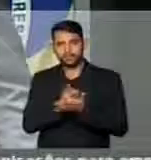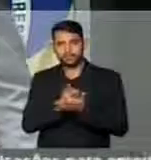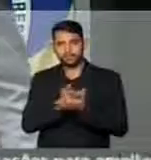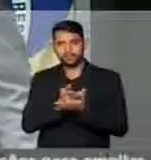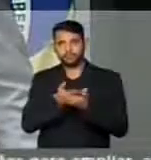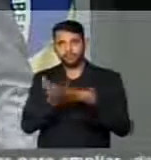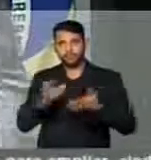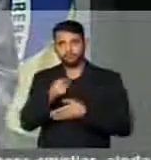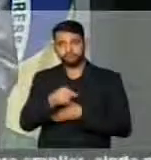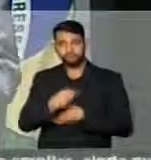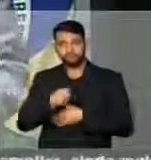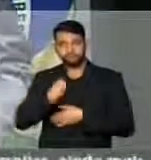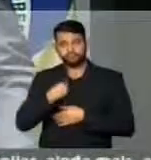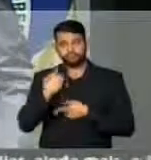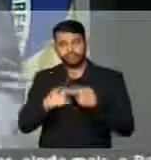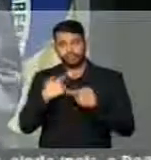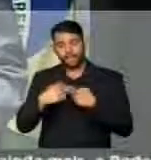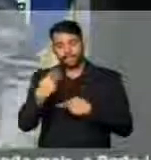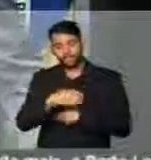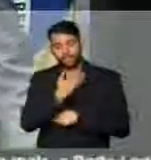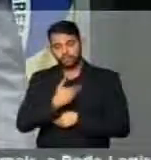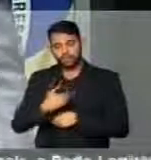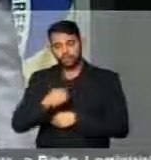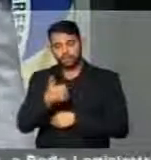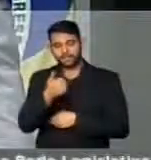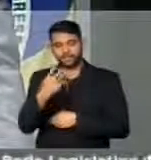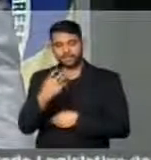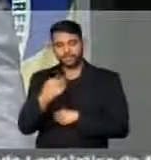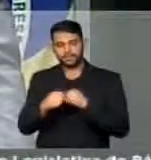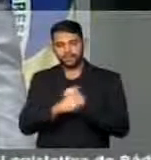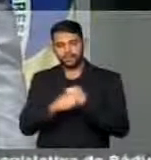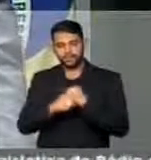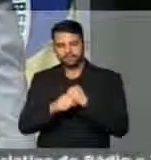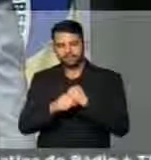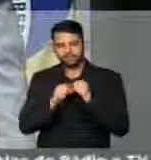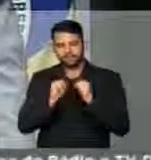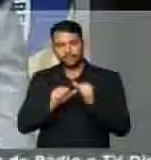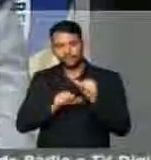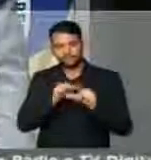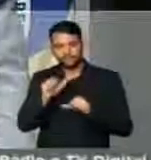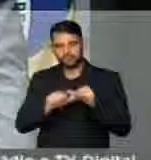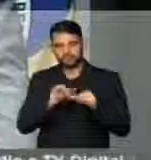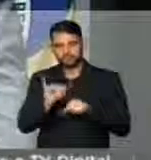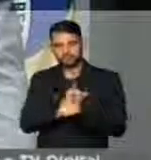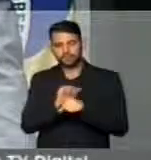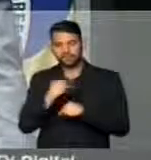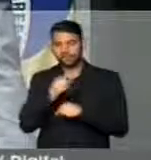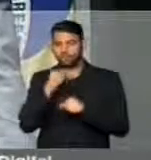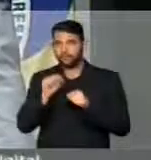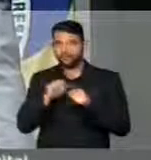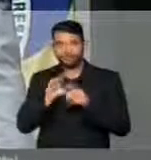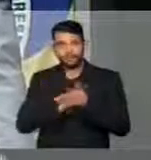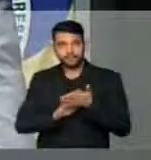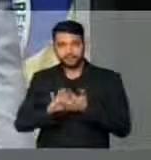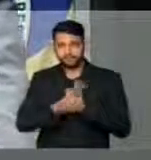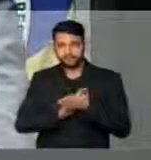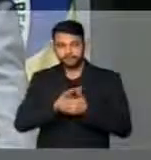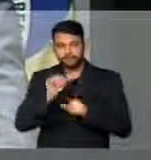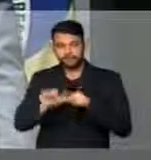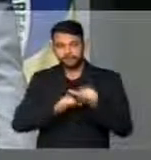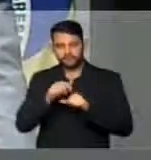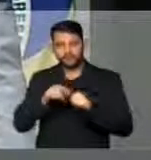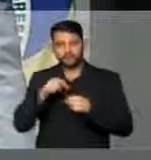aí está. Até porque esse governo está há 13 anos no poder. As reformas estruturantes não foram feitas.